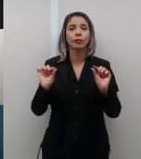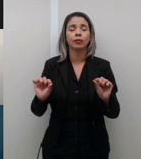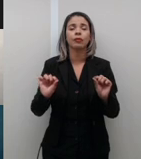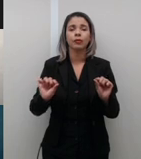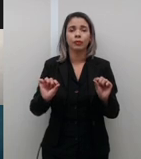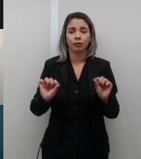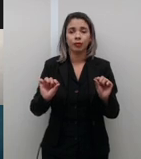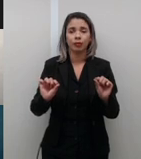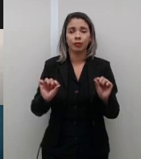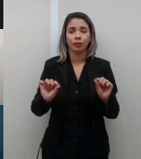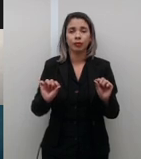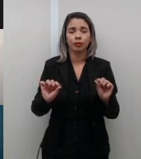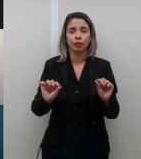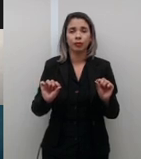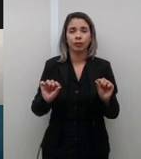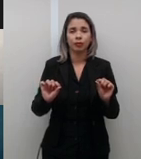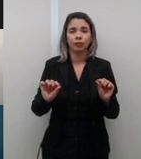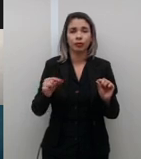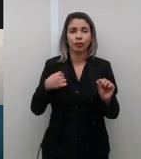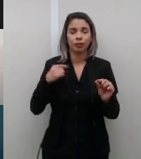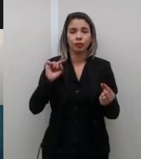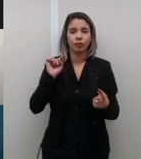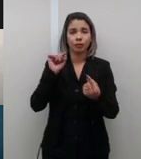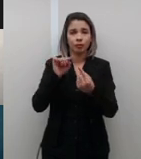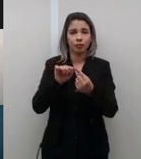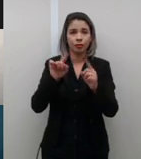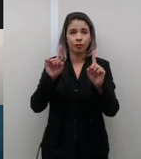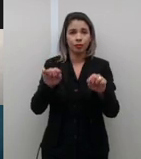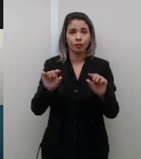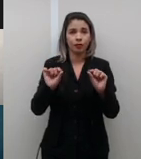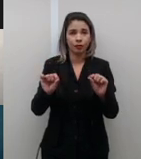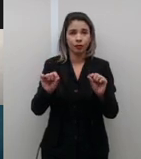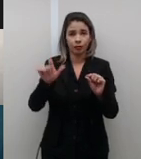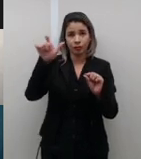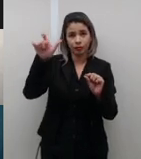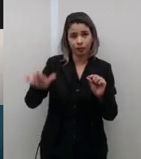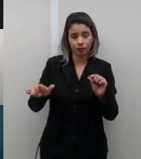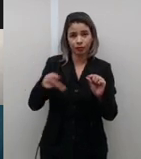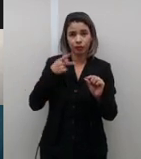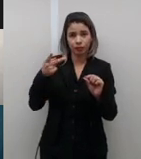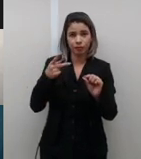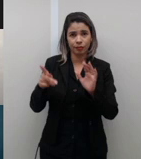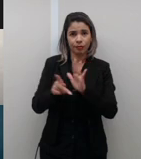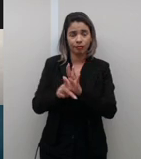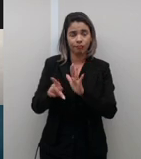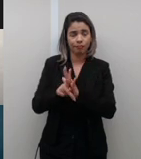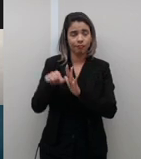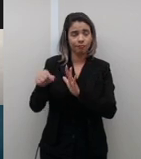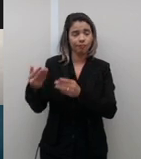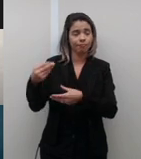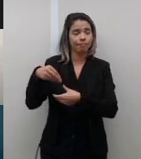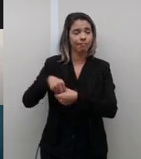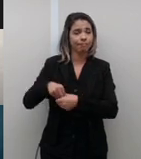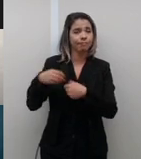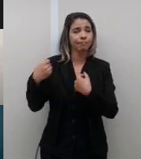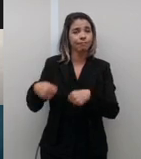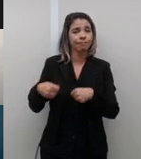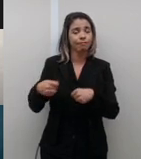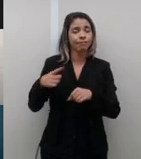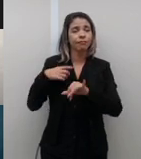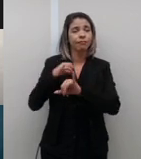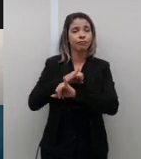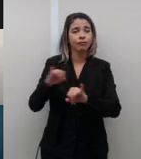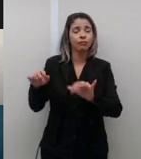para ir ao ponto específico. No caso, a embargante aponta que o acórdão padece de omissão, porquanto necessário o pronunciamento acerca da